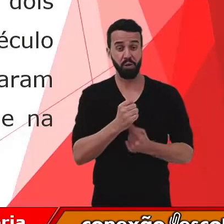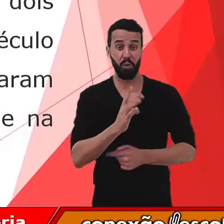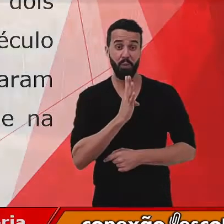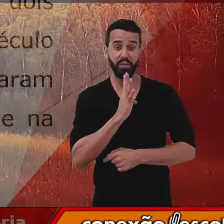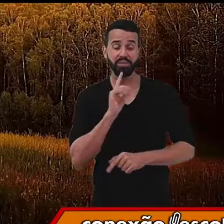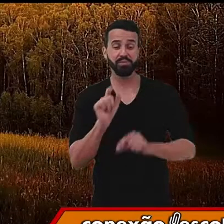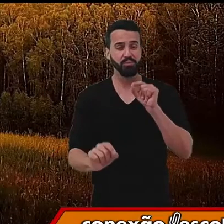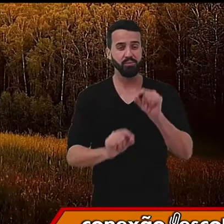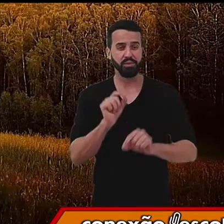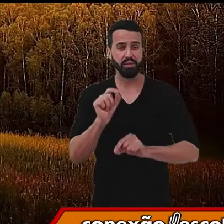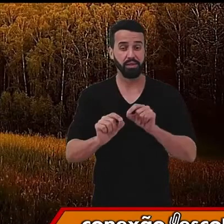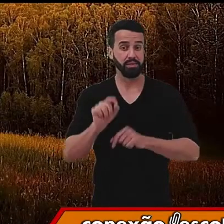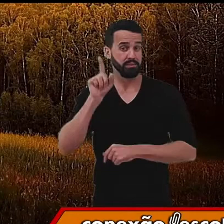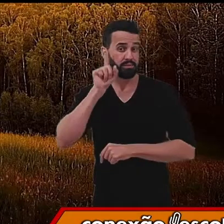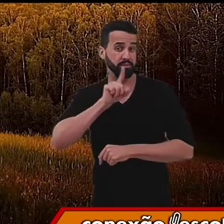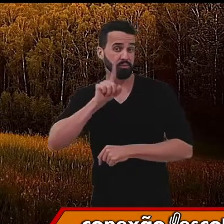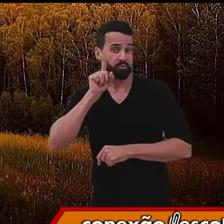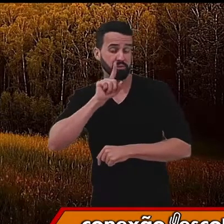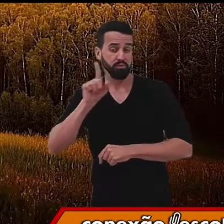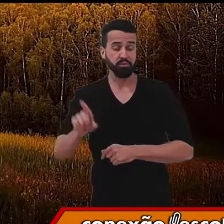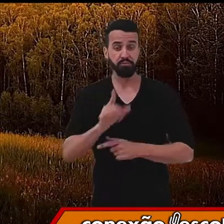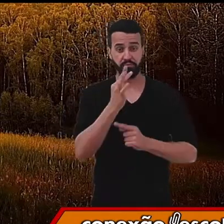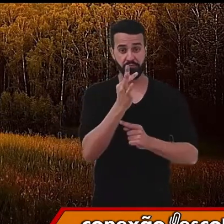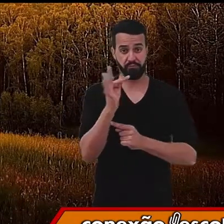Estados Unidos e na França.